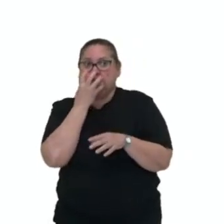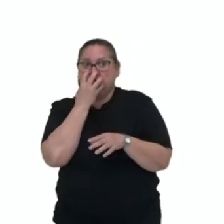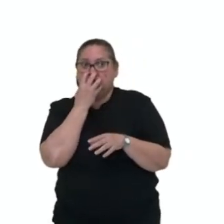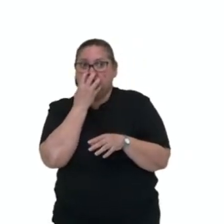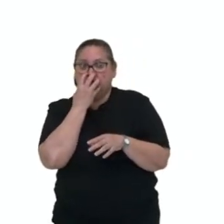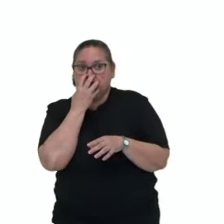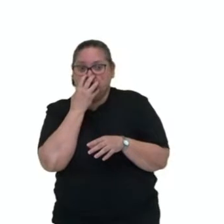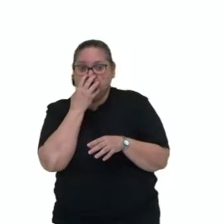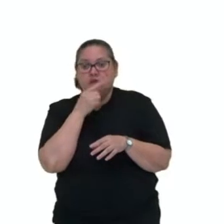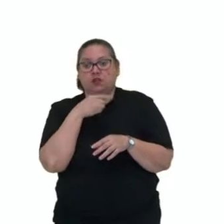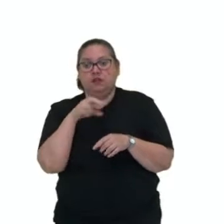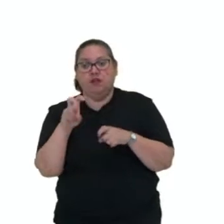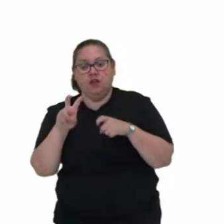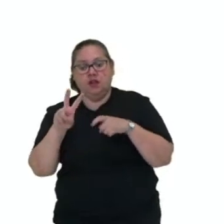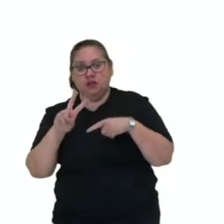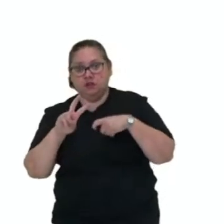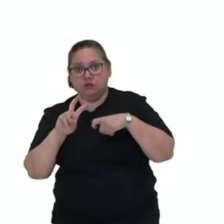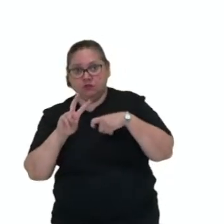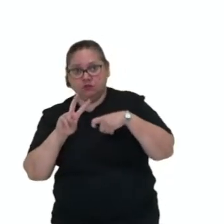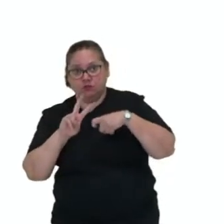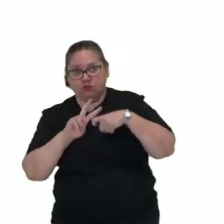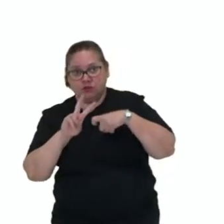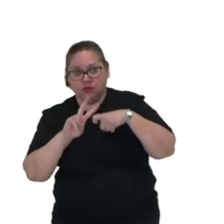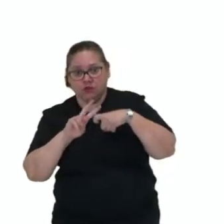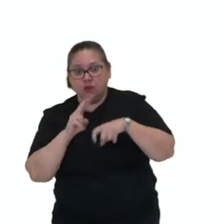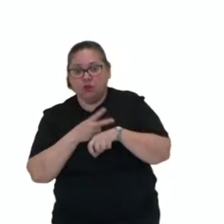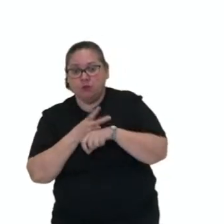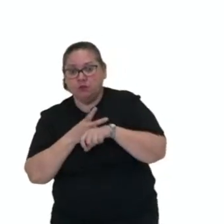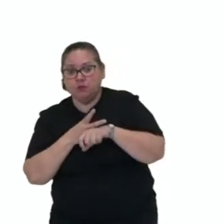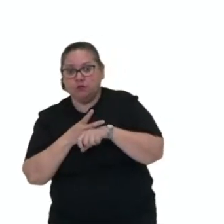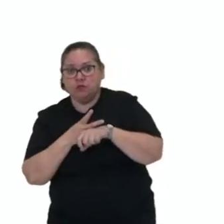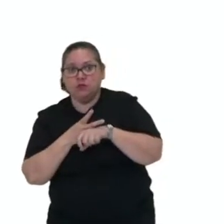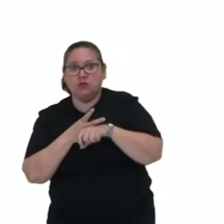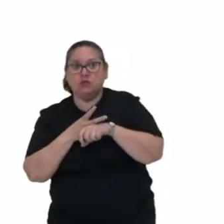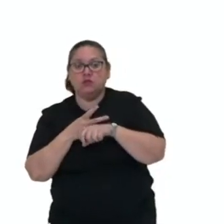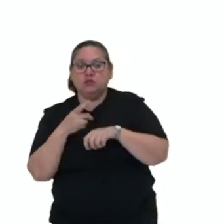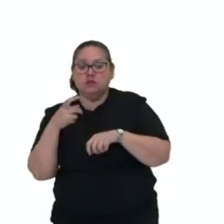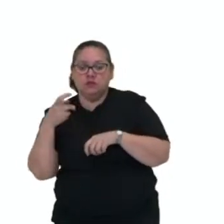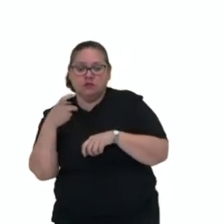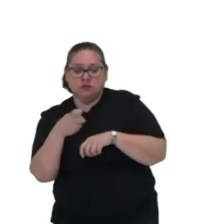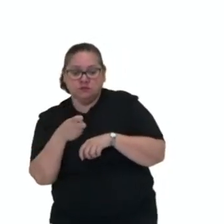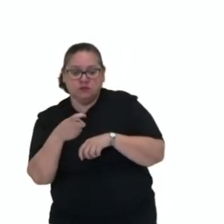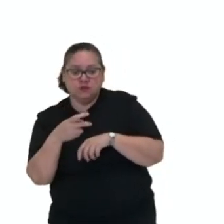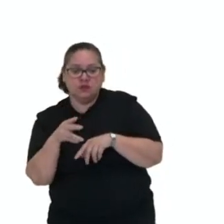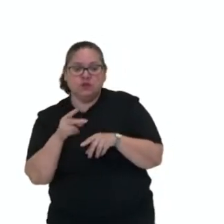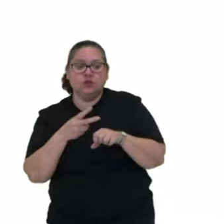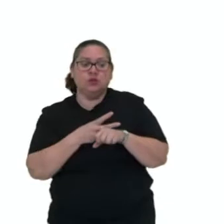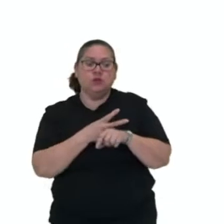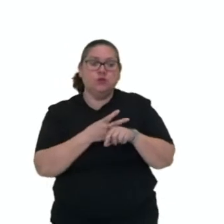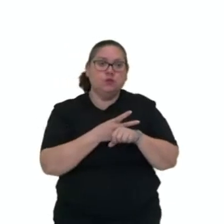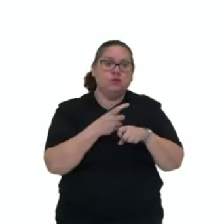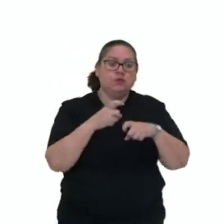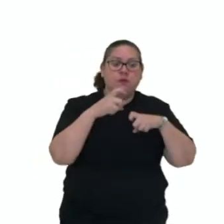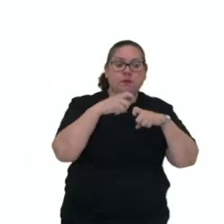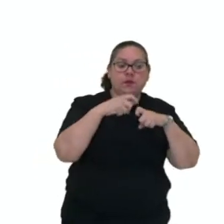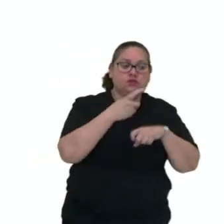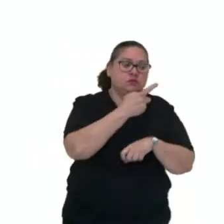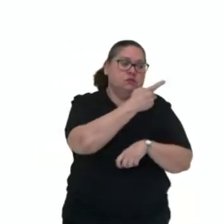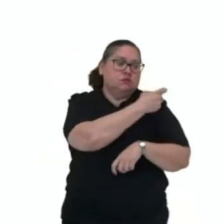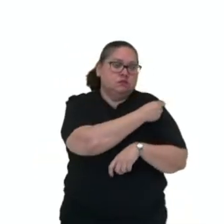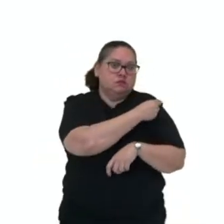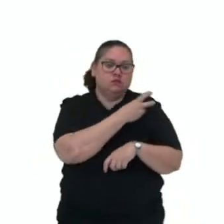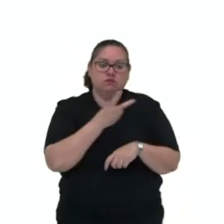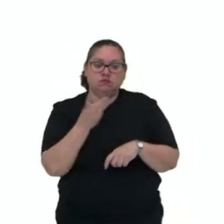animalzinho veterinário, você procura o médico para se vacinar. Tem vacina para os dois? Tem vacina para vocês dois. Então,